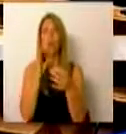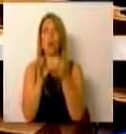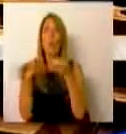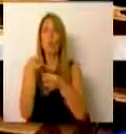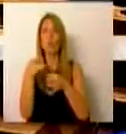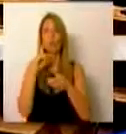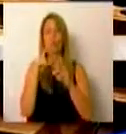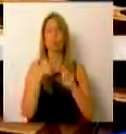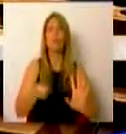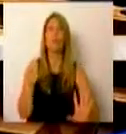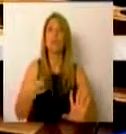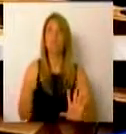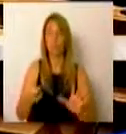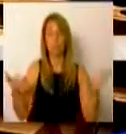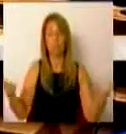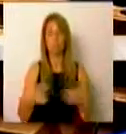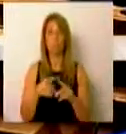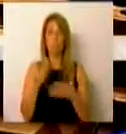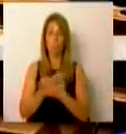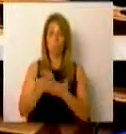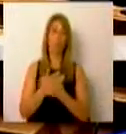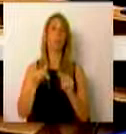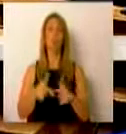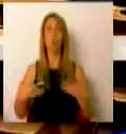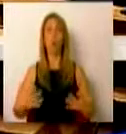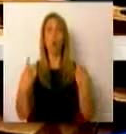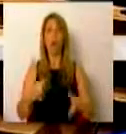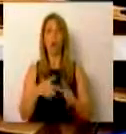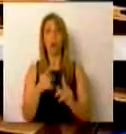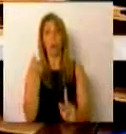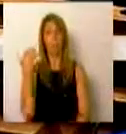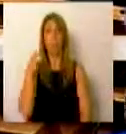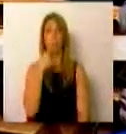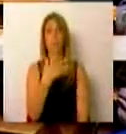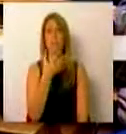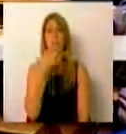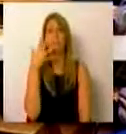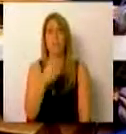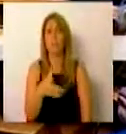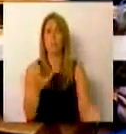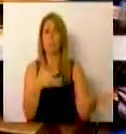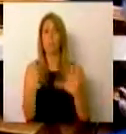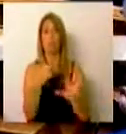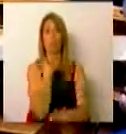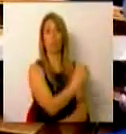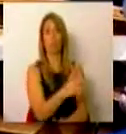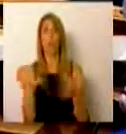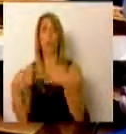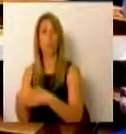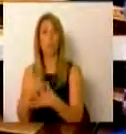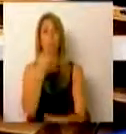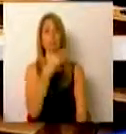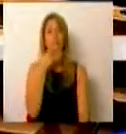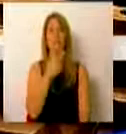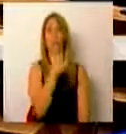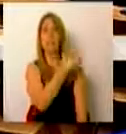mediação de seguros que atualmente vigora, como disse há pouco, tem mais de 20 mil mediadores, singulares e coletivos, 7.700 são considerados